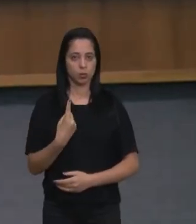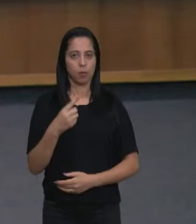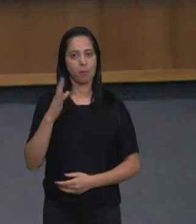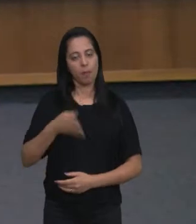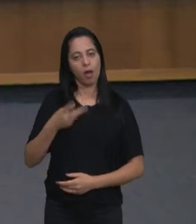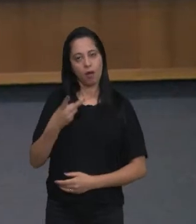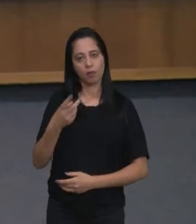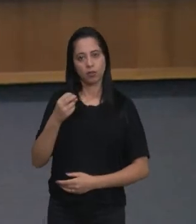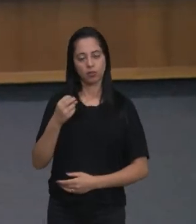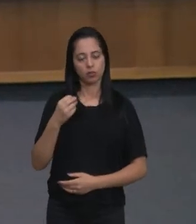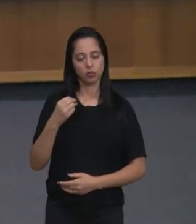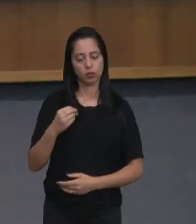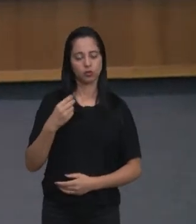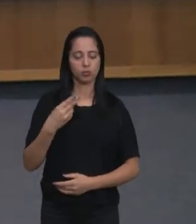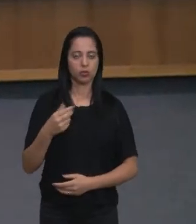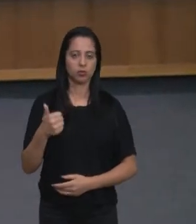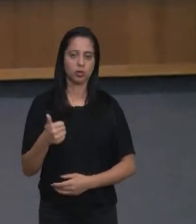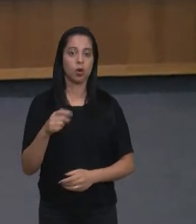11231/21,